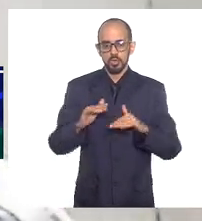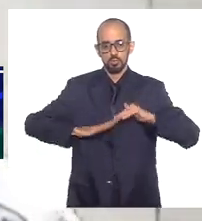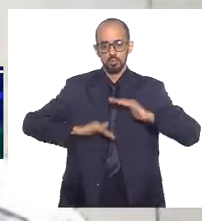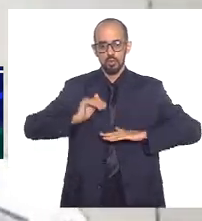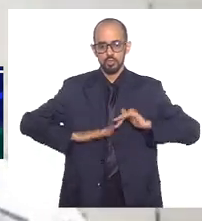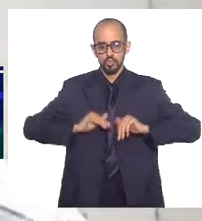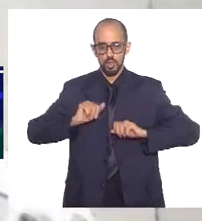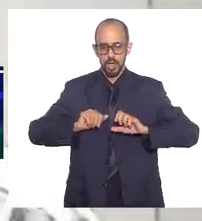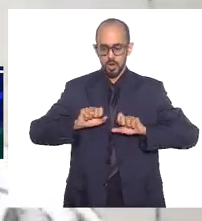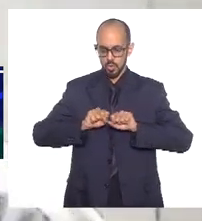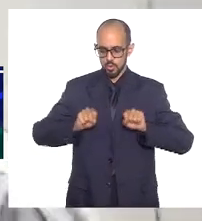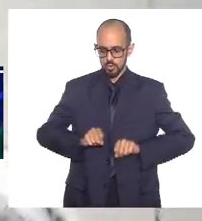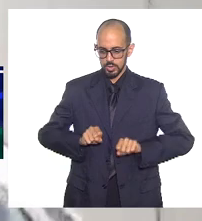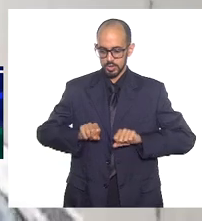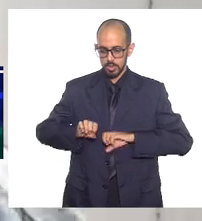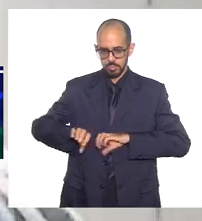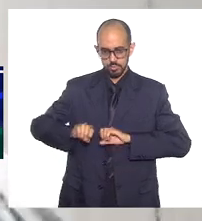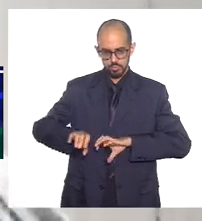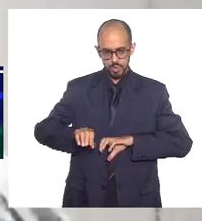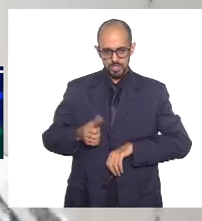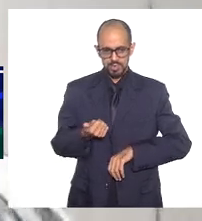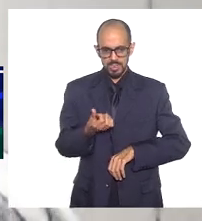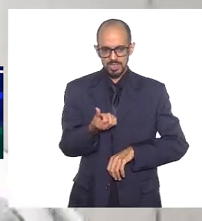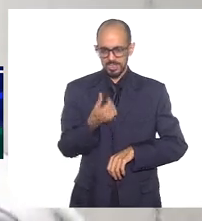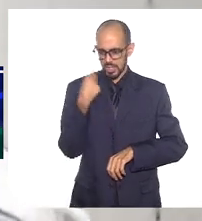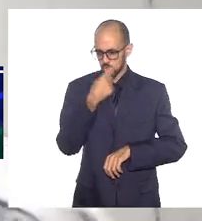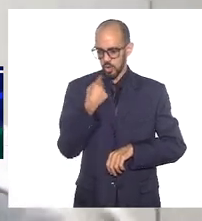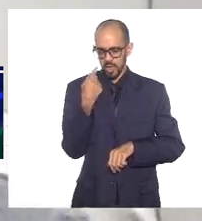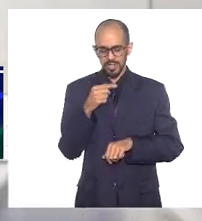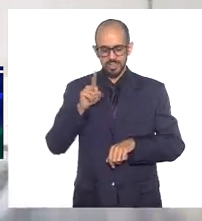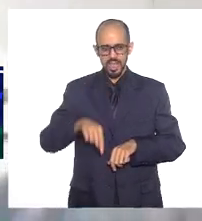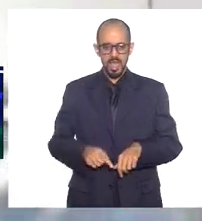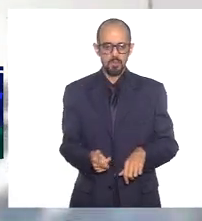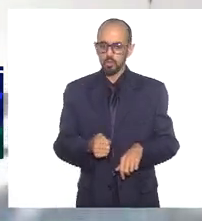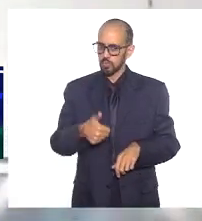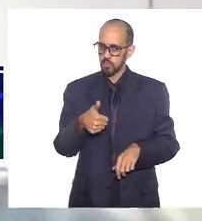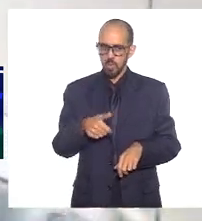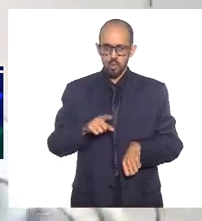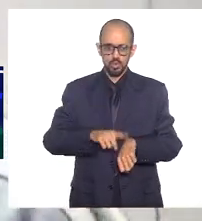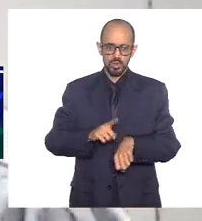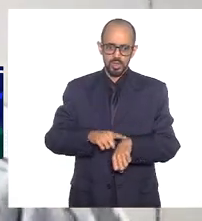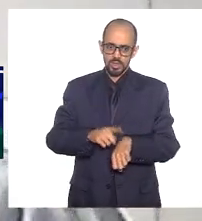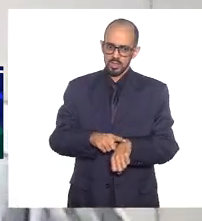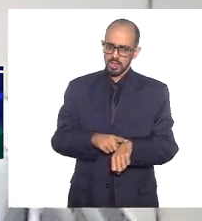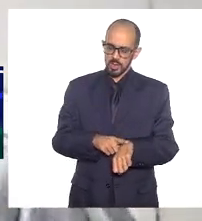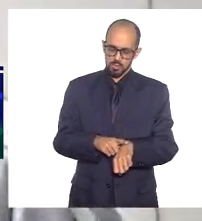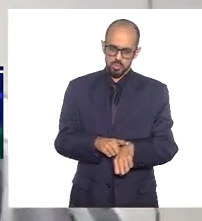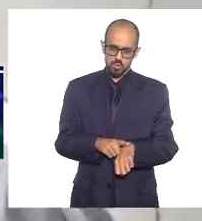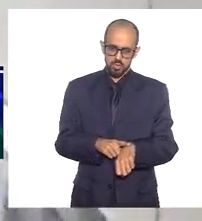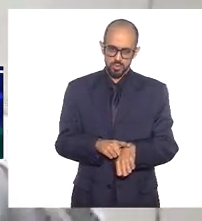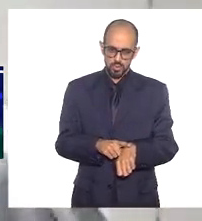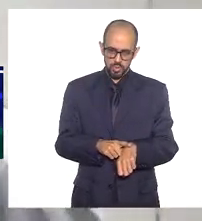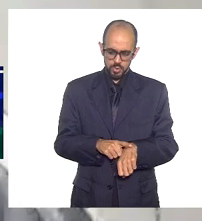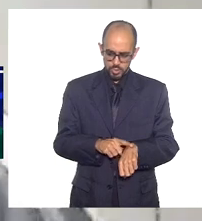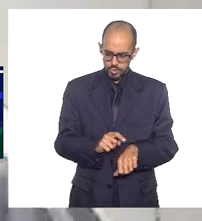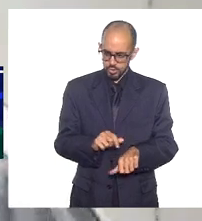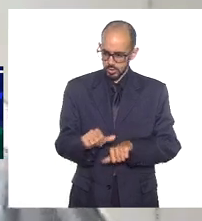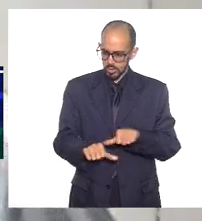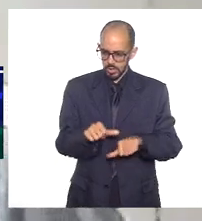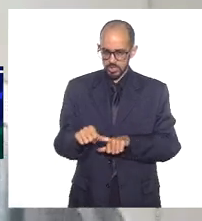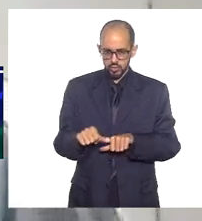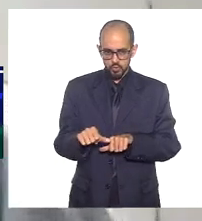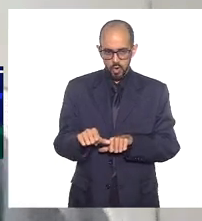cargo horário muito pequena eu acho que é um equívoco o estado ter realizado tantos concursos com uma cargo horário tão pequena transforma o magistério